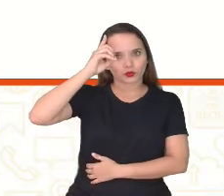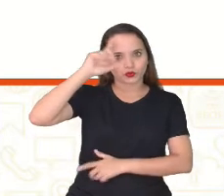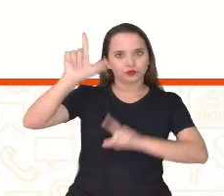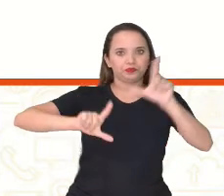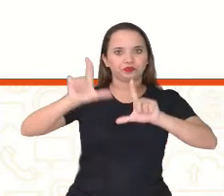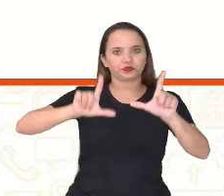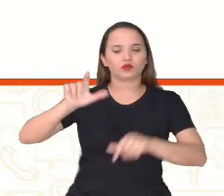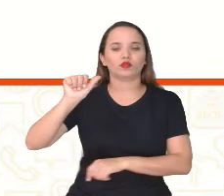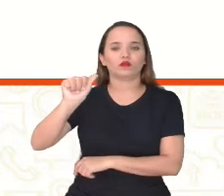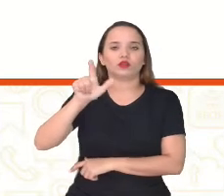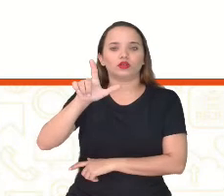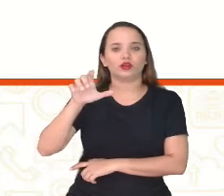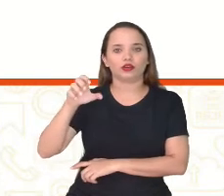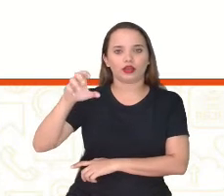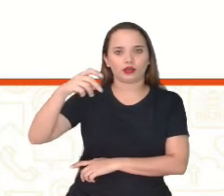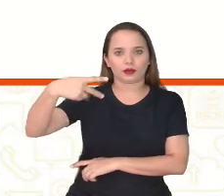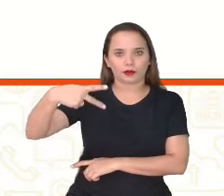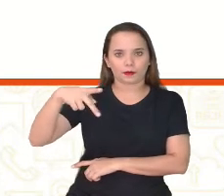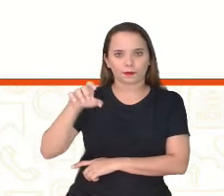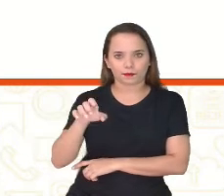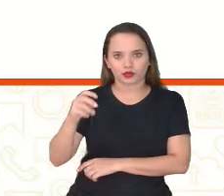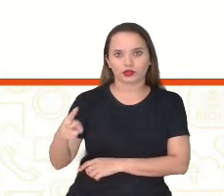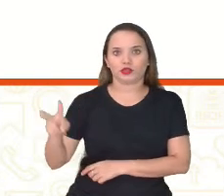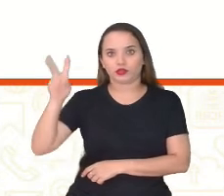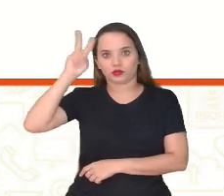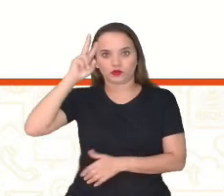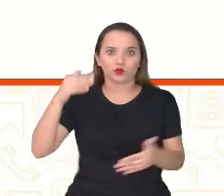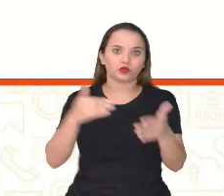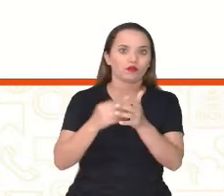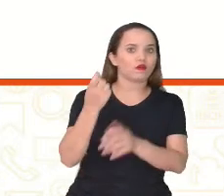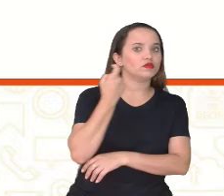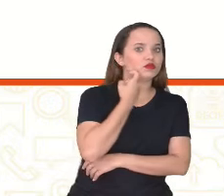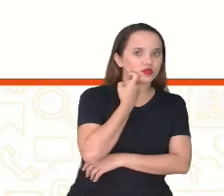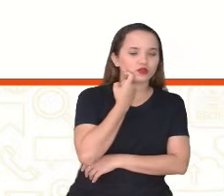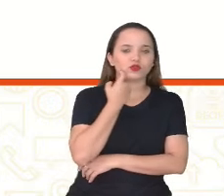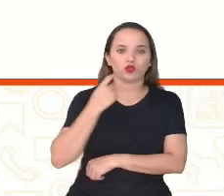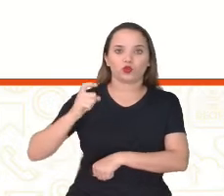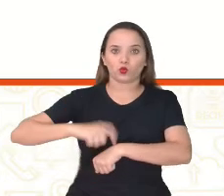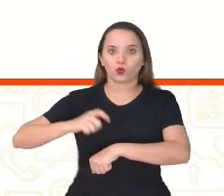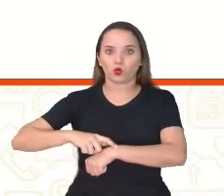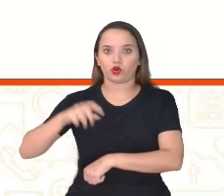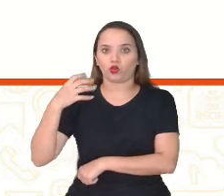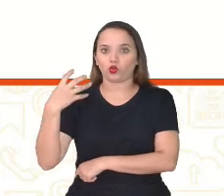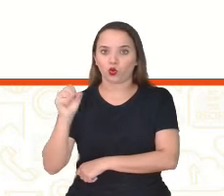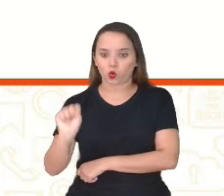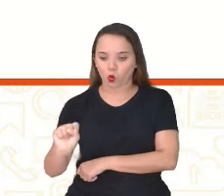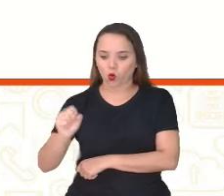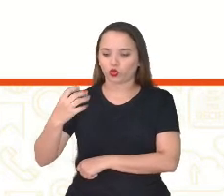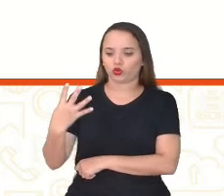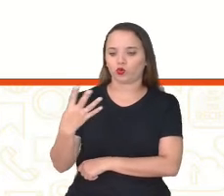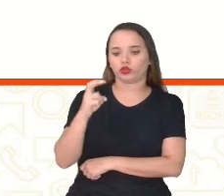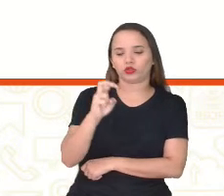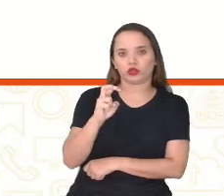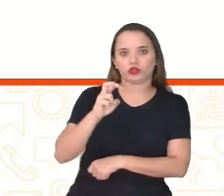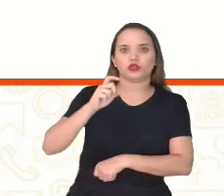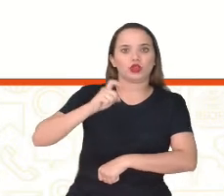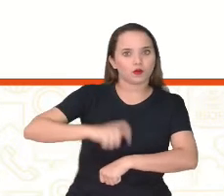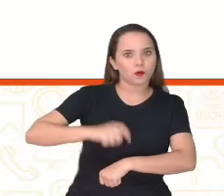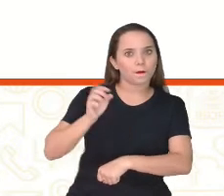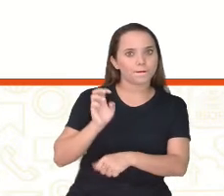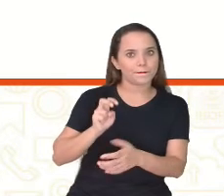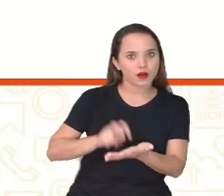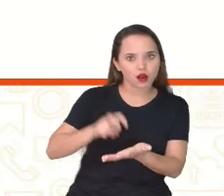Alep, de segunda a sexta-feira, no horário das 8h45 às 9h, e